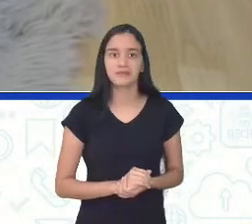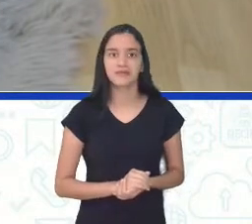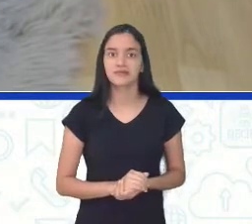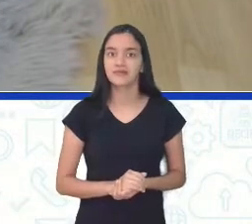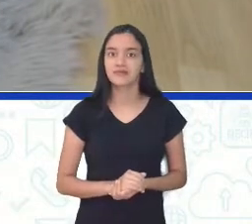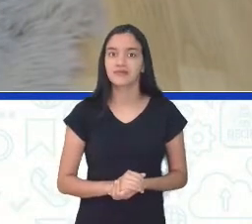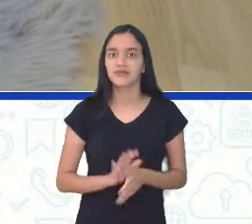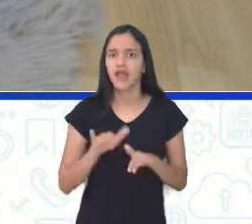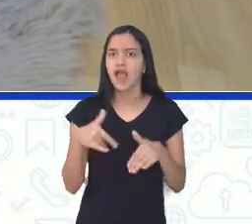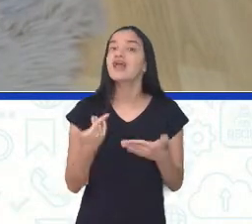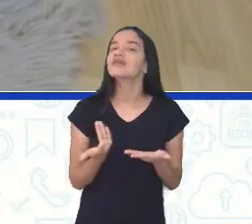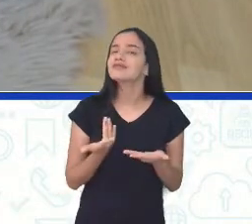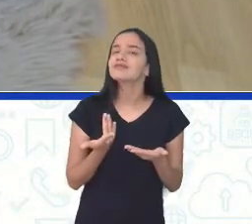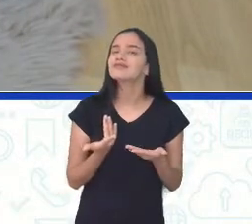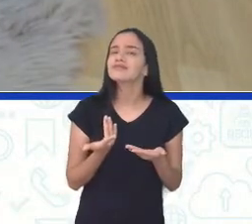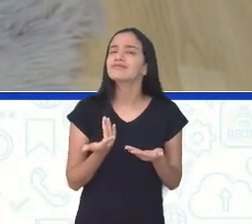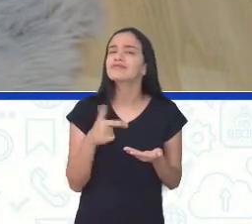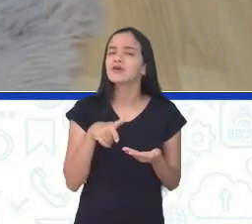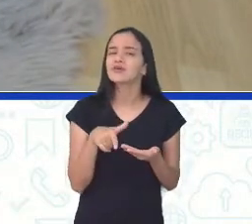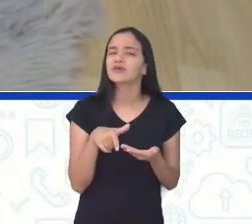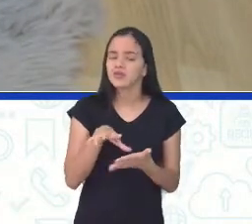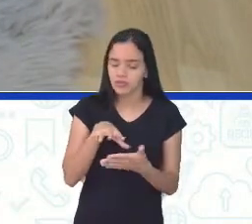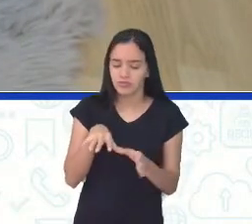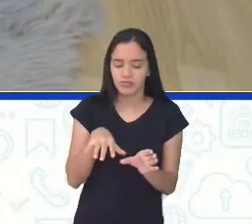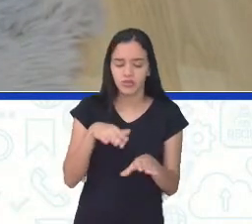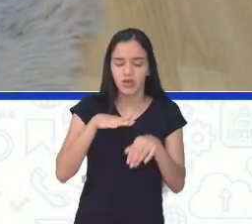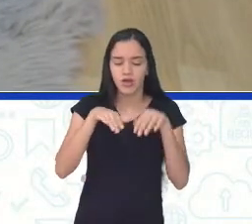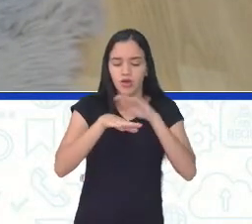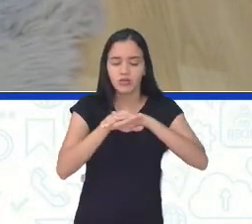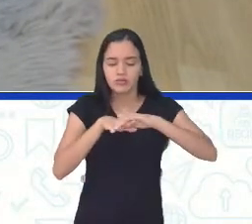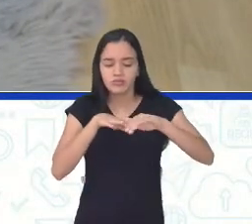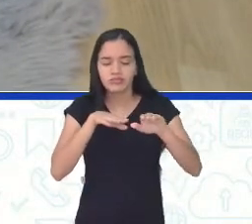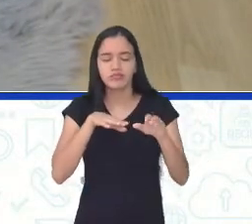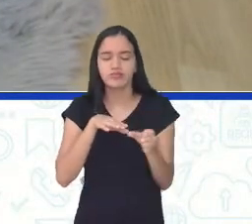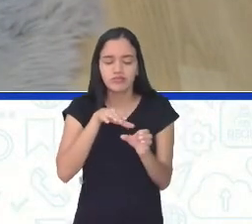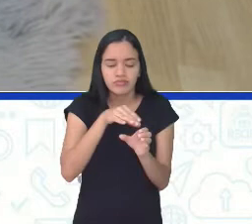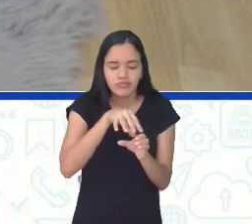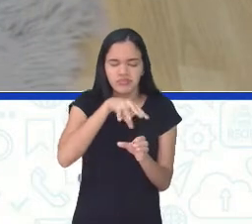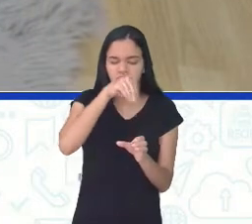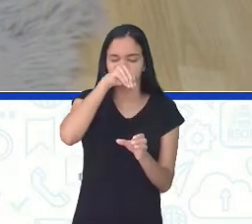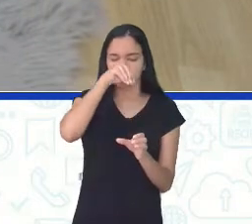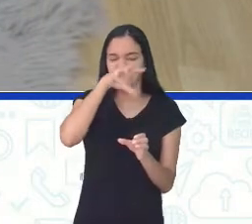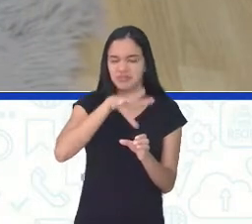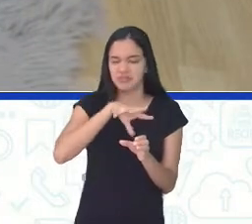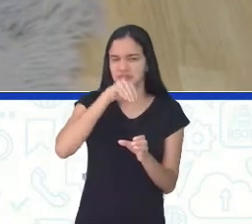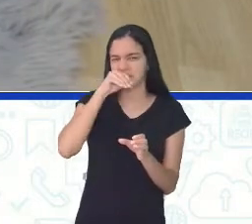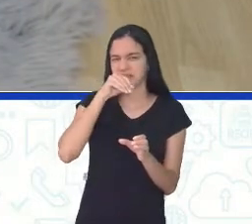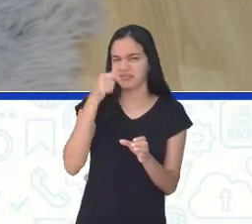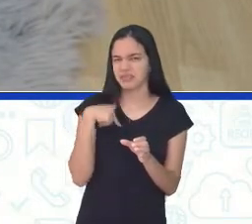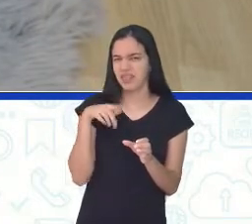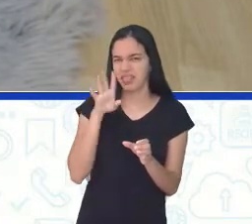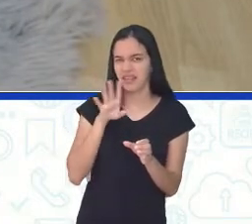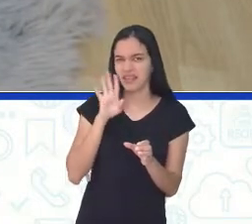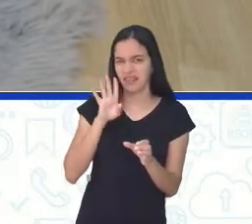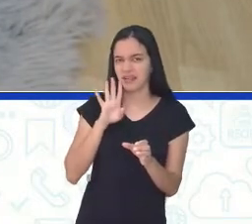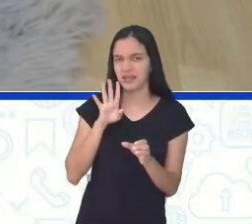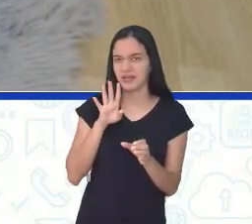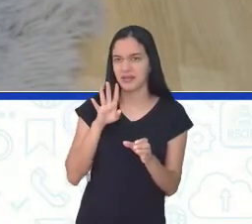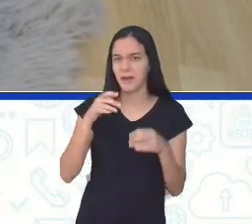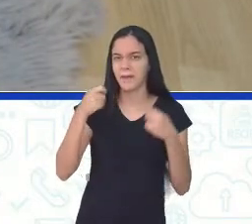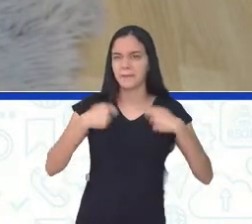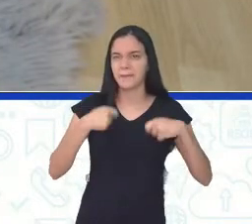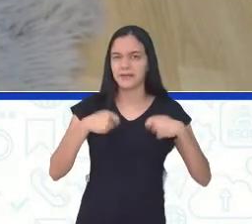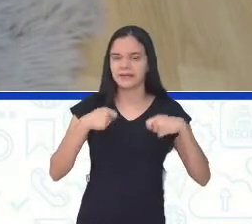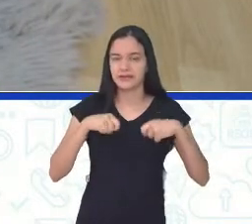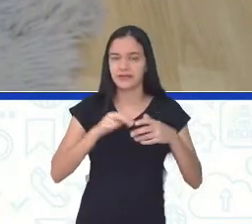E aí? Confere, cheira. E aí, será que isso está legal? Foi preciso